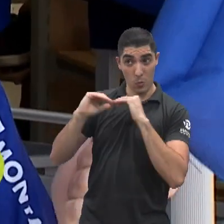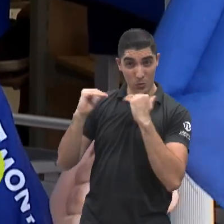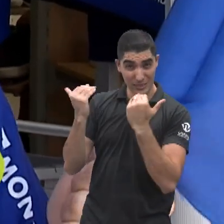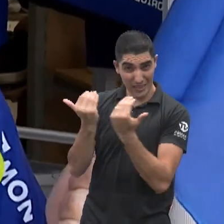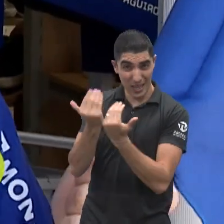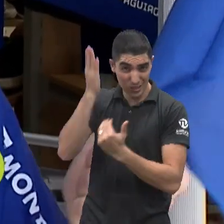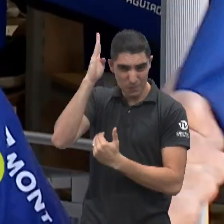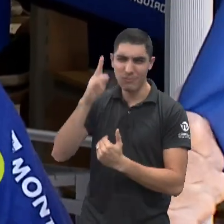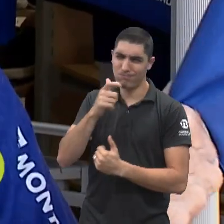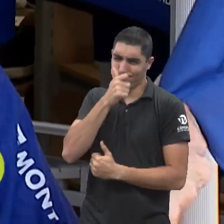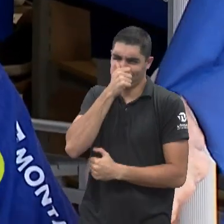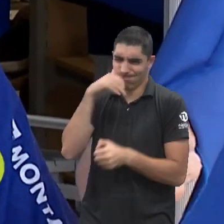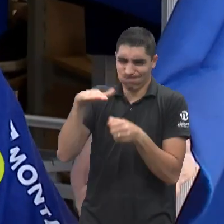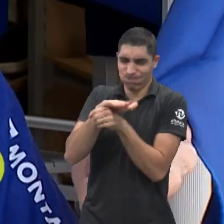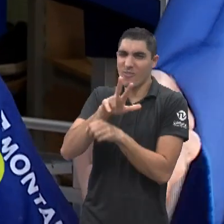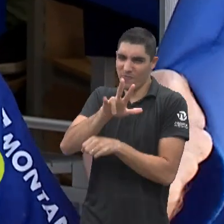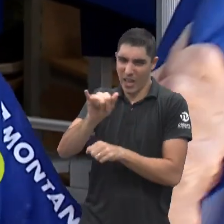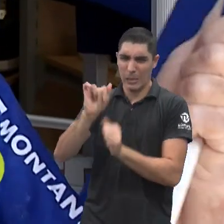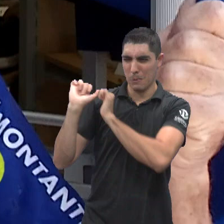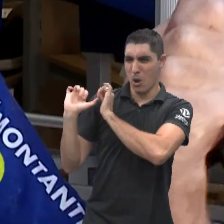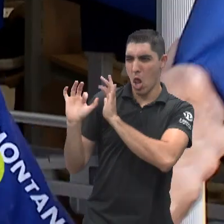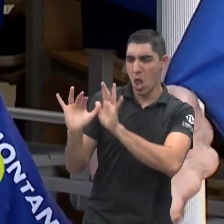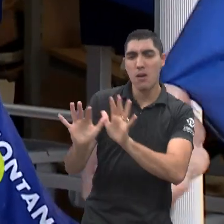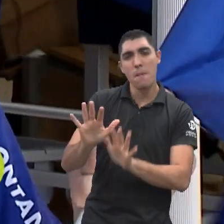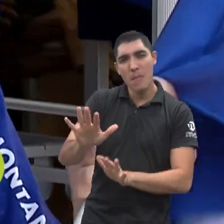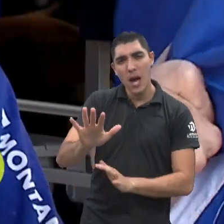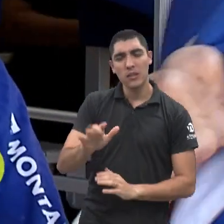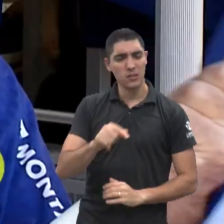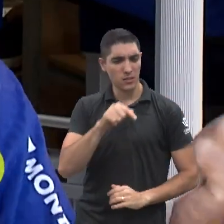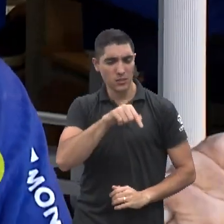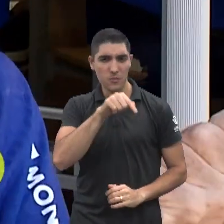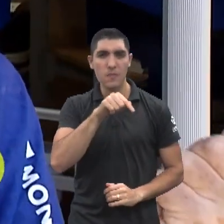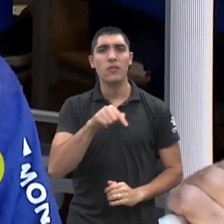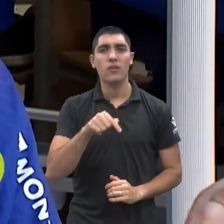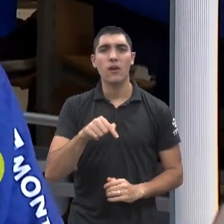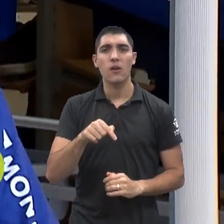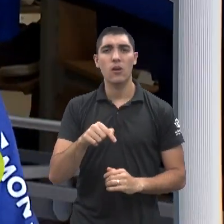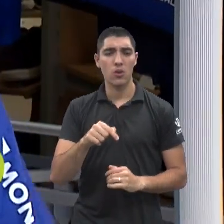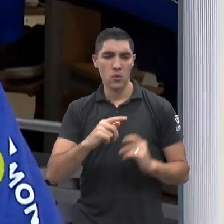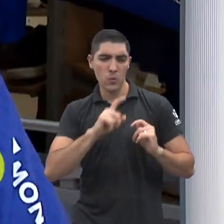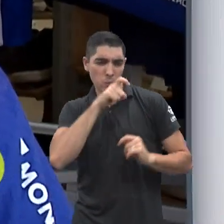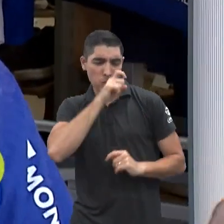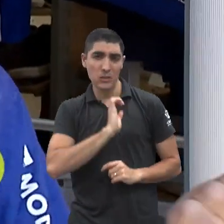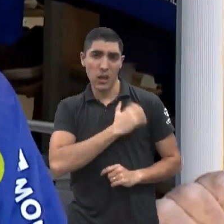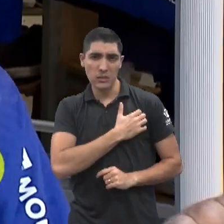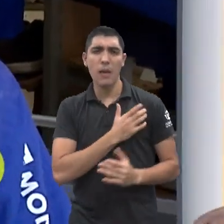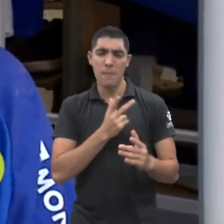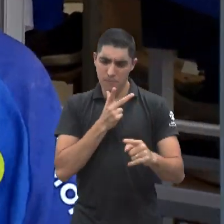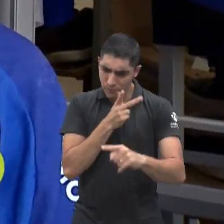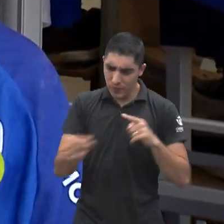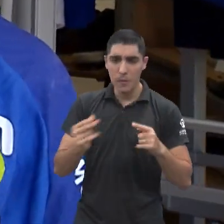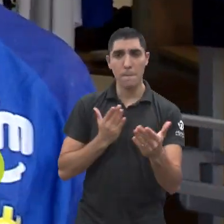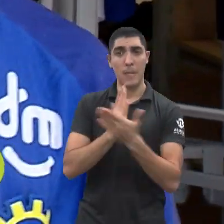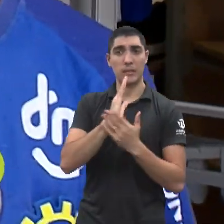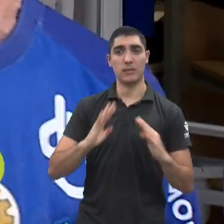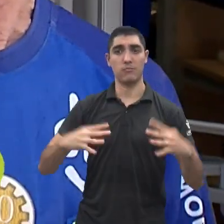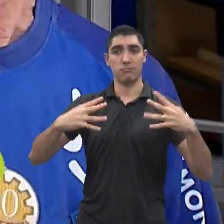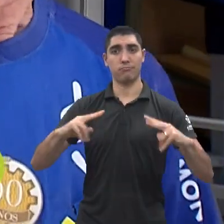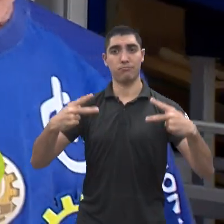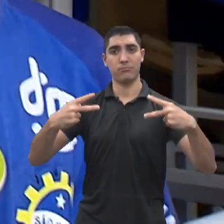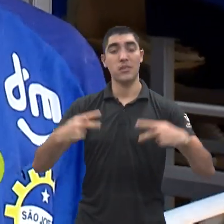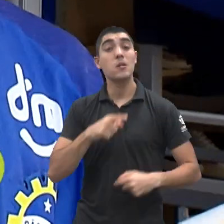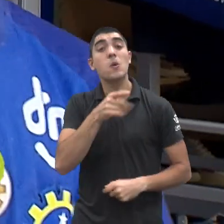lotado. E é isso aí. Para fazer a festa dos campos, a passagem para as grandes semifinais. E o senhor quer arriscar um palpite pro